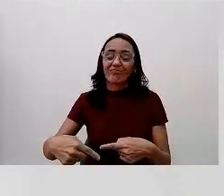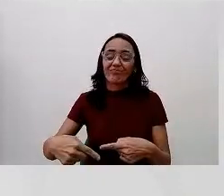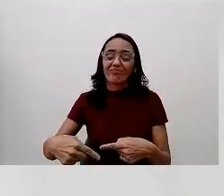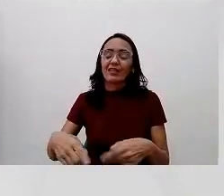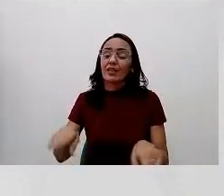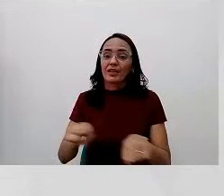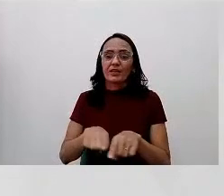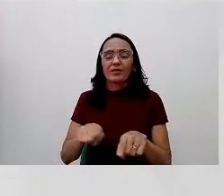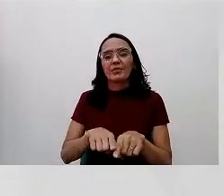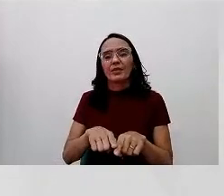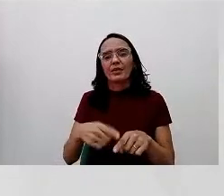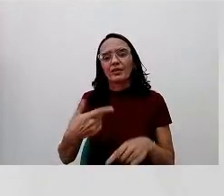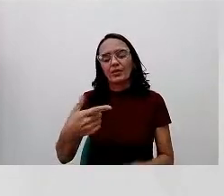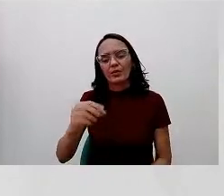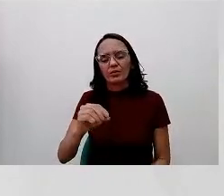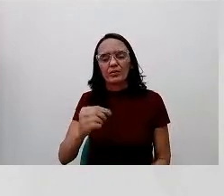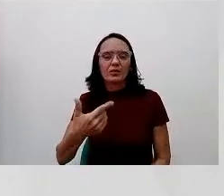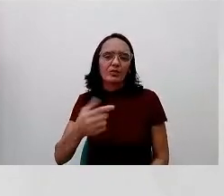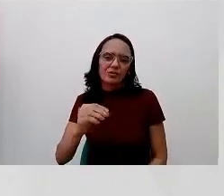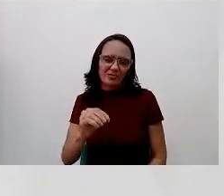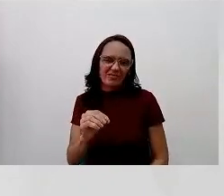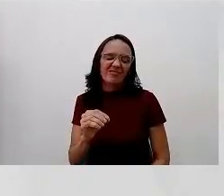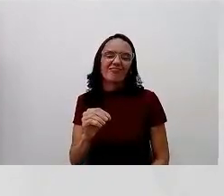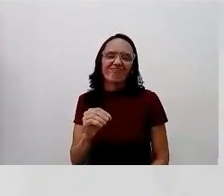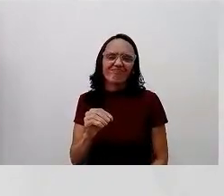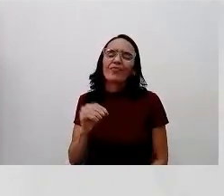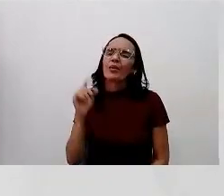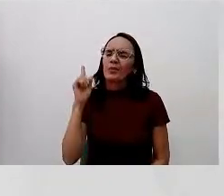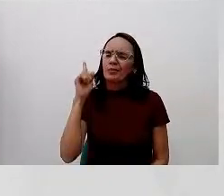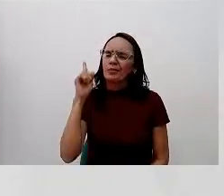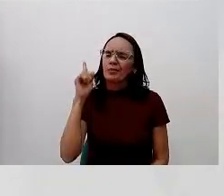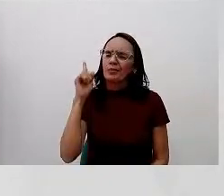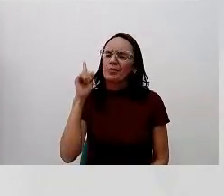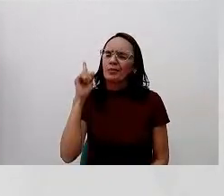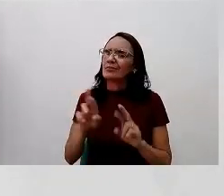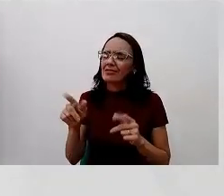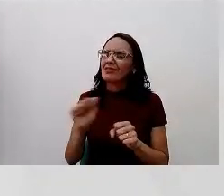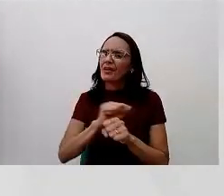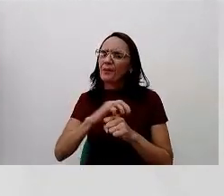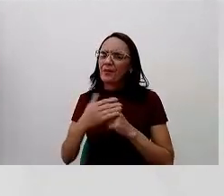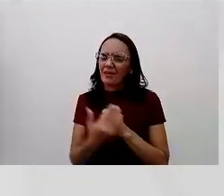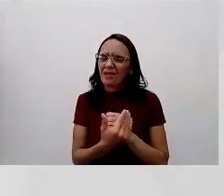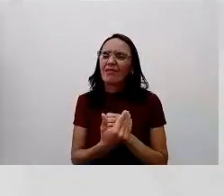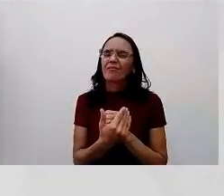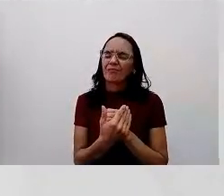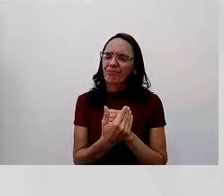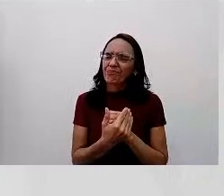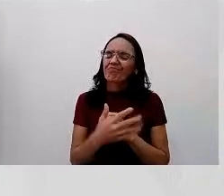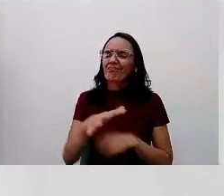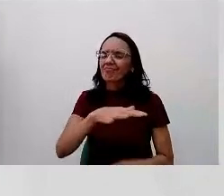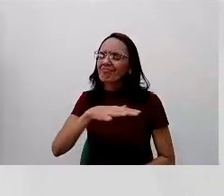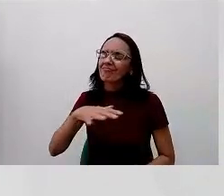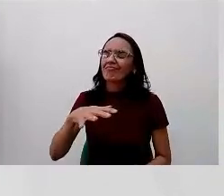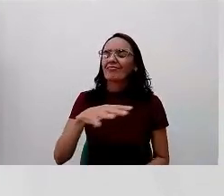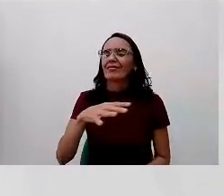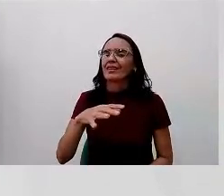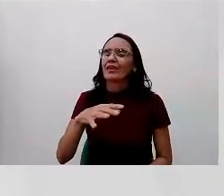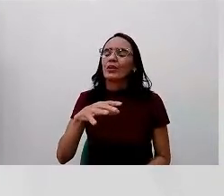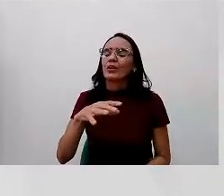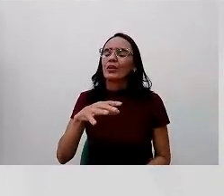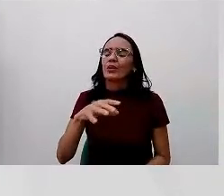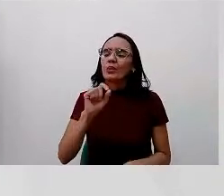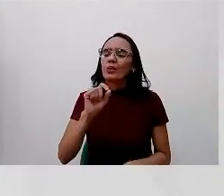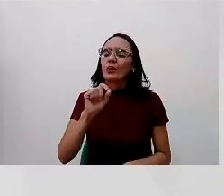gente se deparou com um cenário de pandemia, um cenário onde a gente está fazendo nossas atividades de forma remota, né? A gente não está saindo